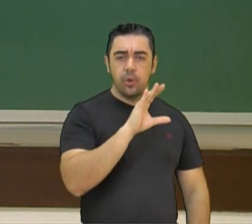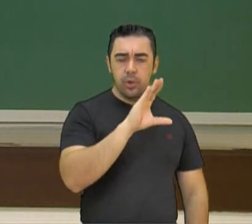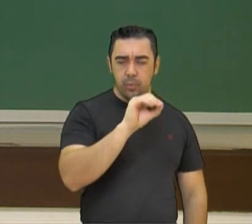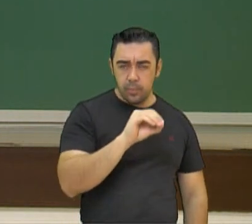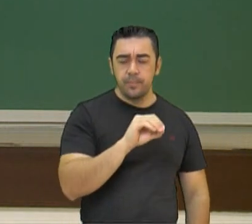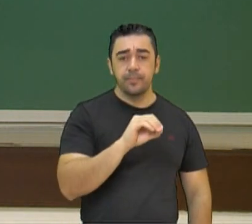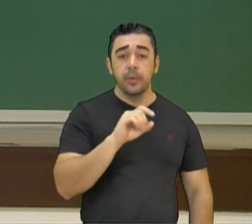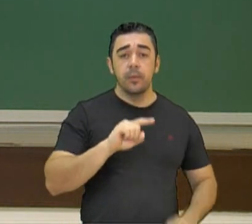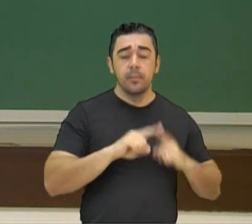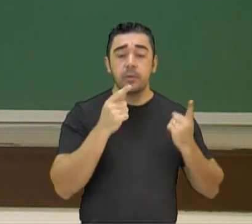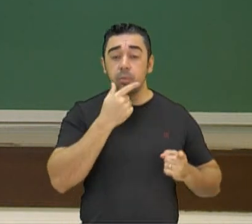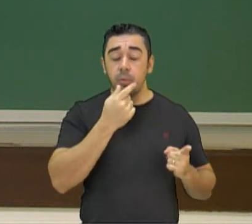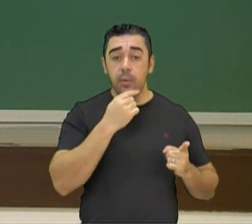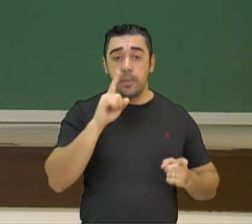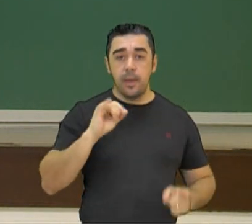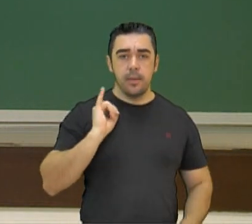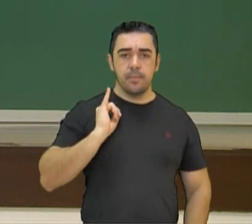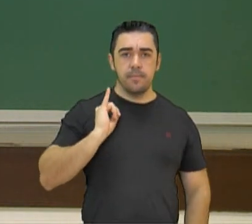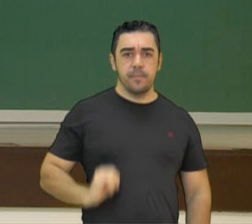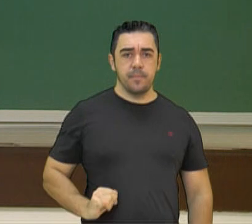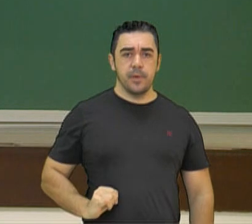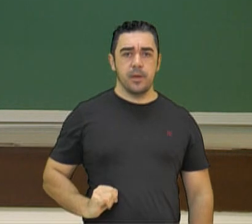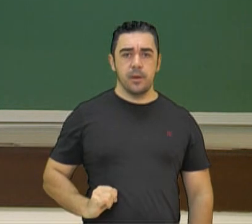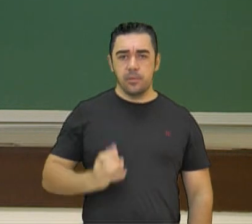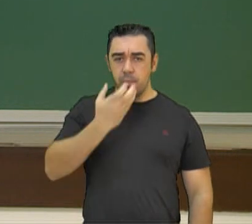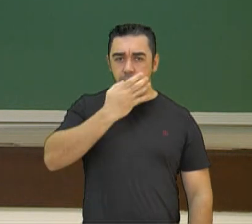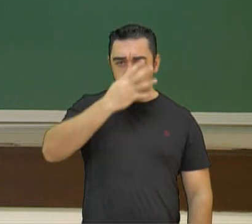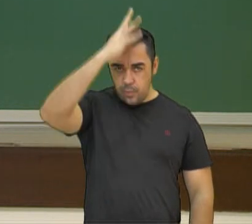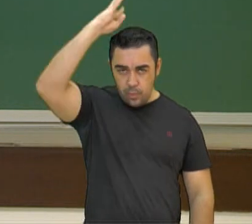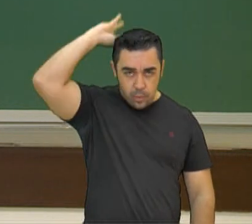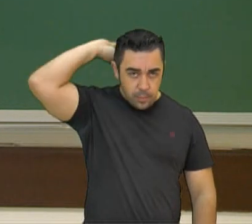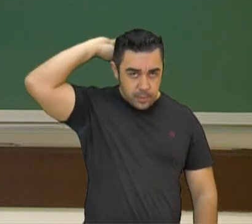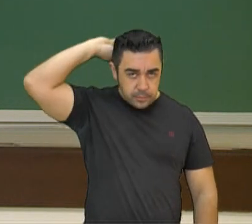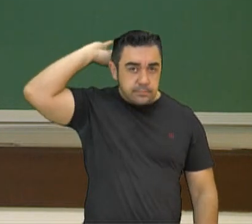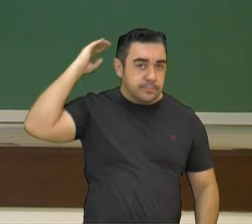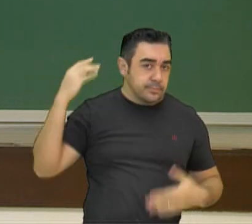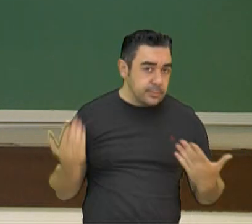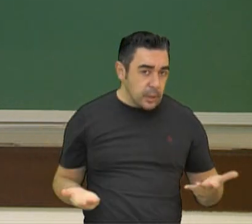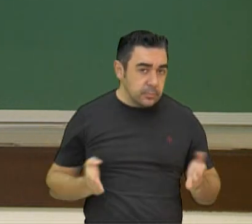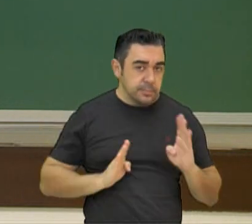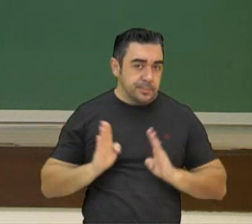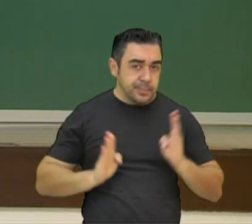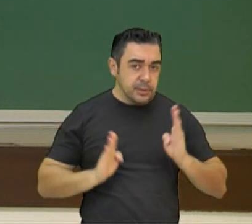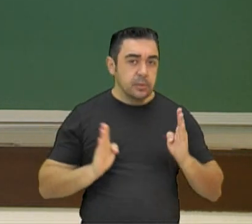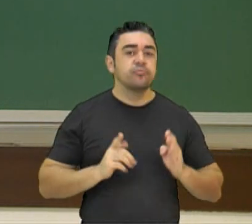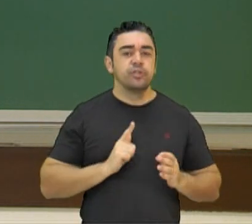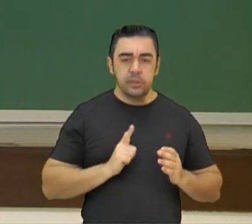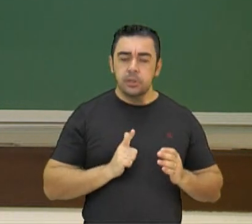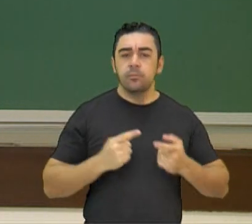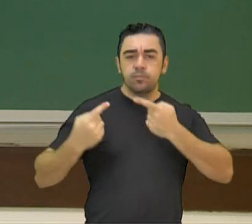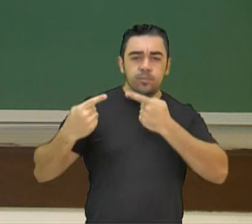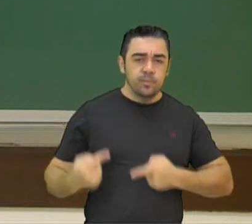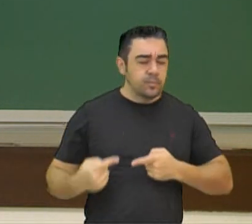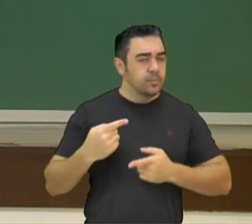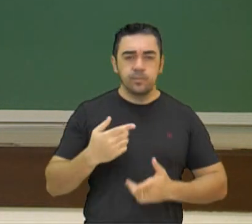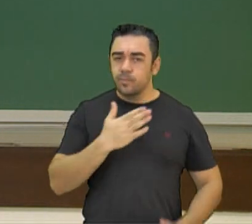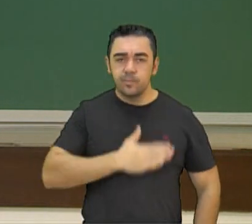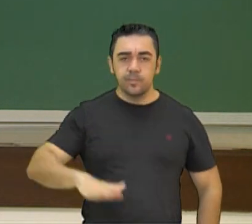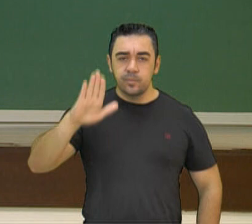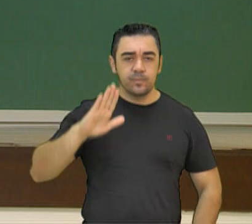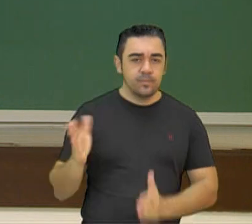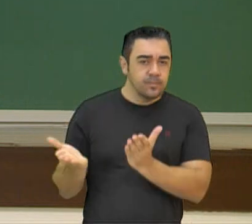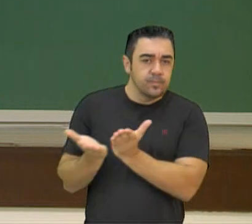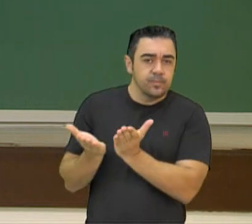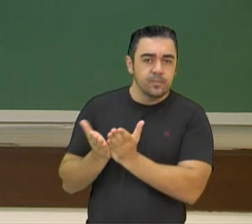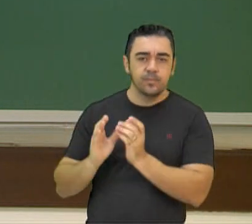ele é um imperador romano. E como imperador romano, tinha ainda nesse período uma perseguição aos cristãos. E